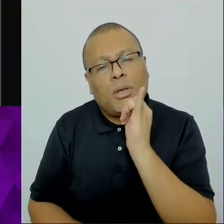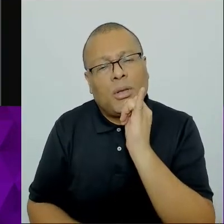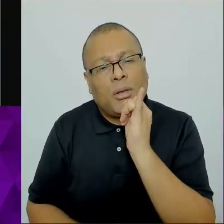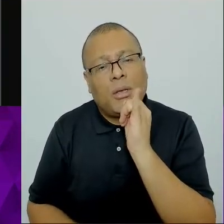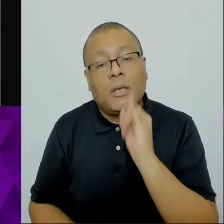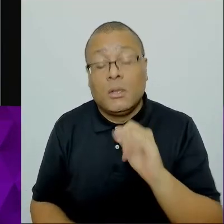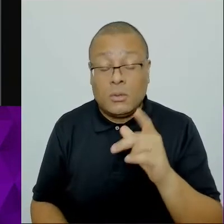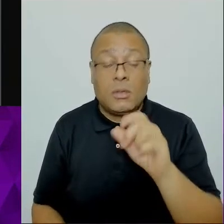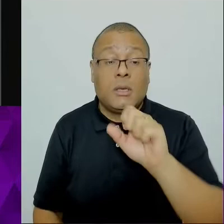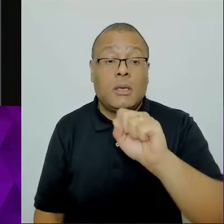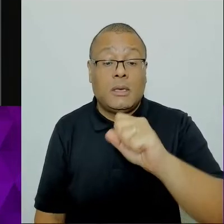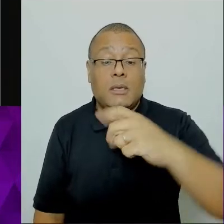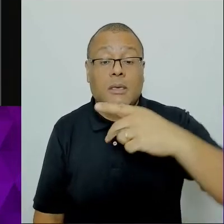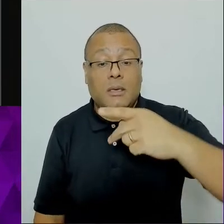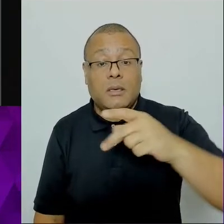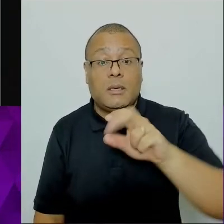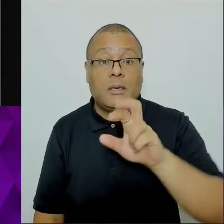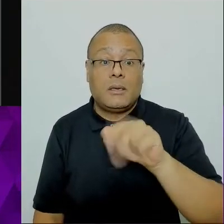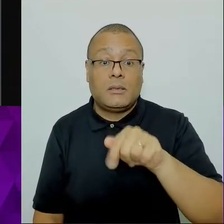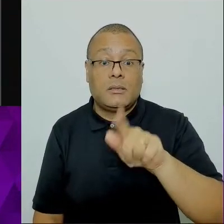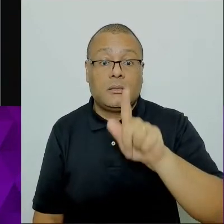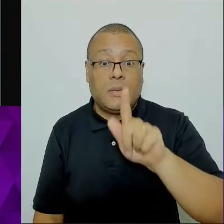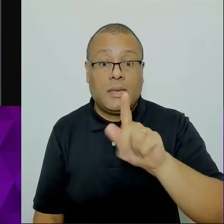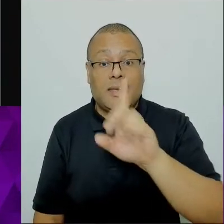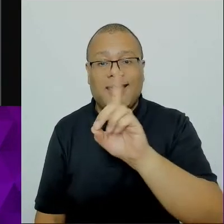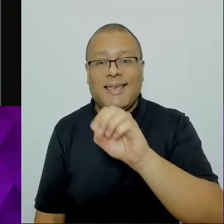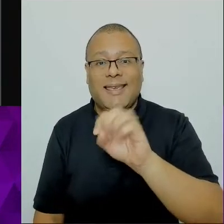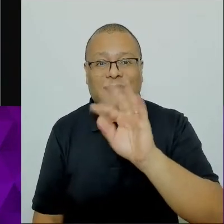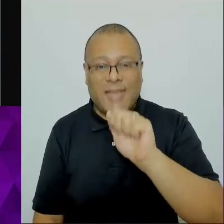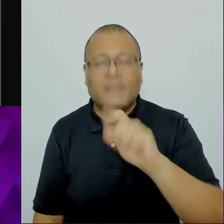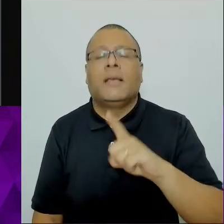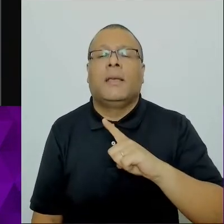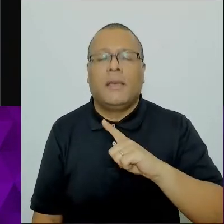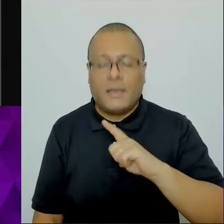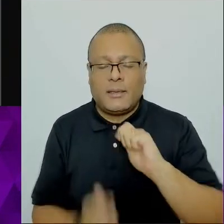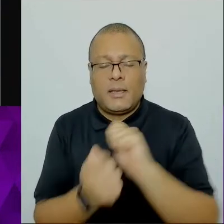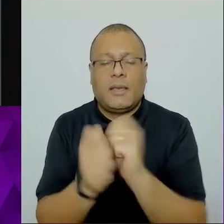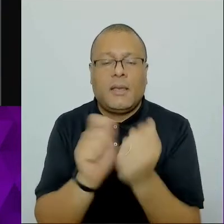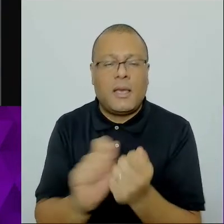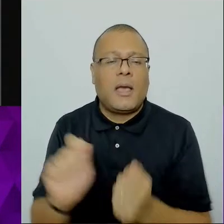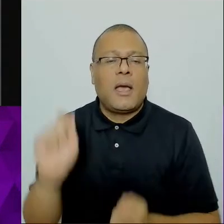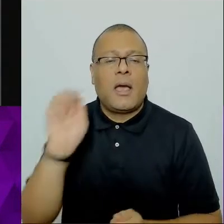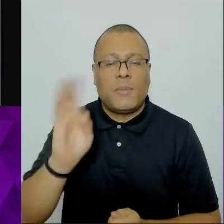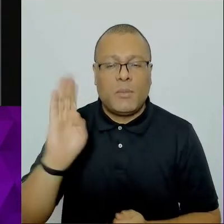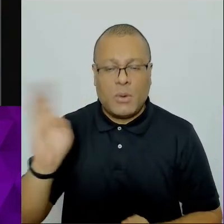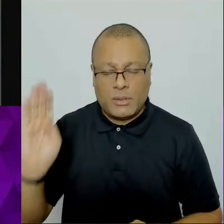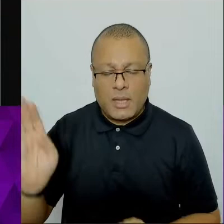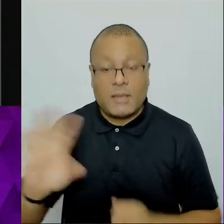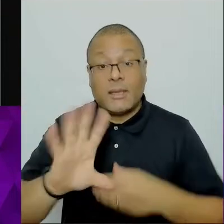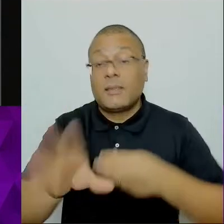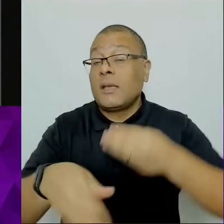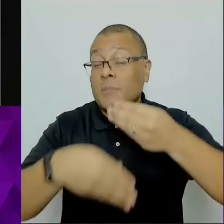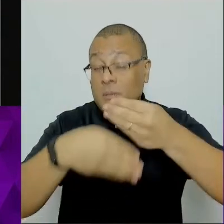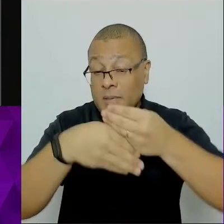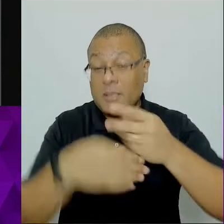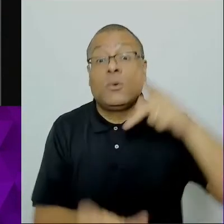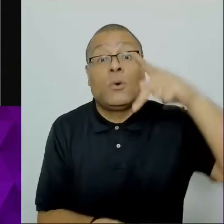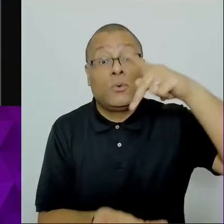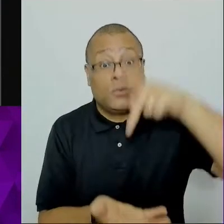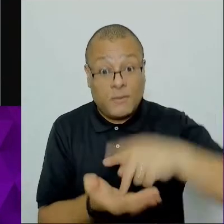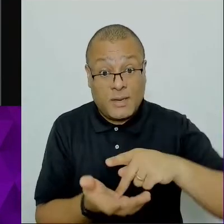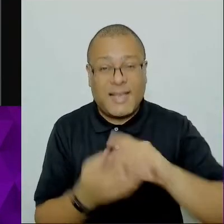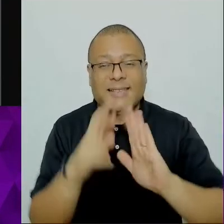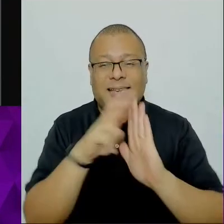Data. Aqui a gente tem os nossos adaptadores, que é o que estão utilizando essas bibliotecas, os que estão implementando de fato essa